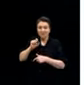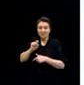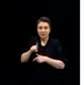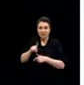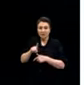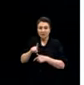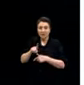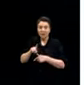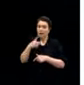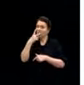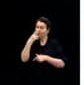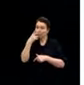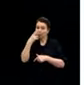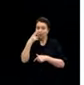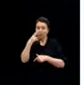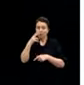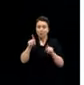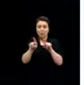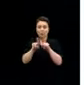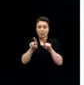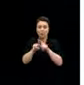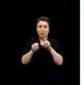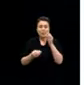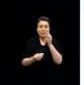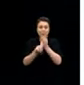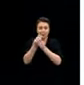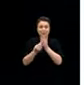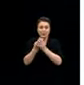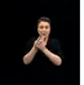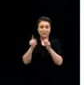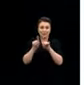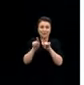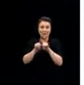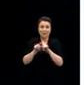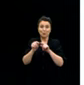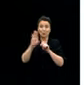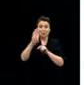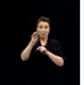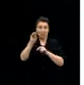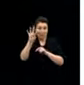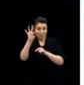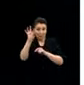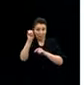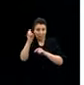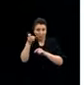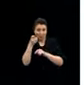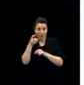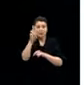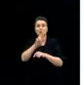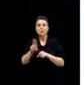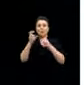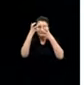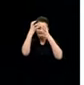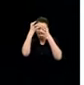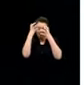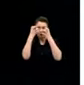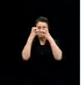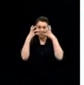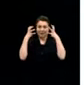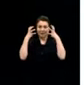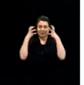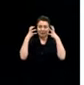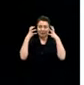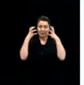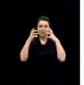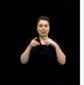a mesma na produção do botox lá. Ela vai atuar em qual tecido, gente? Será que